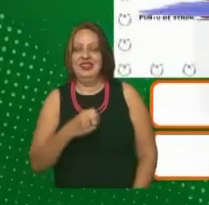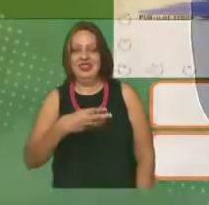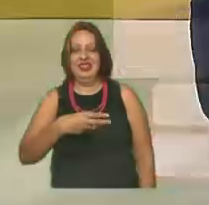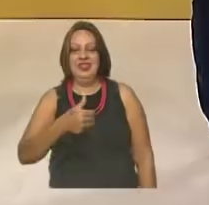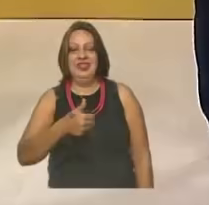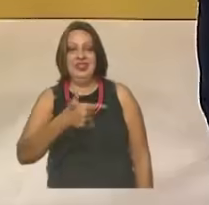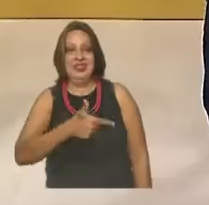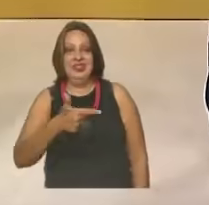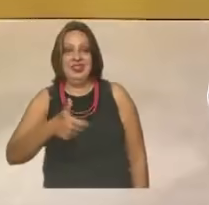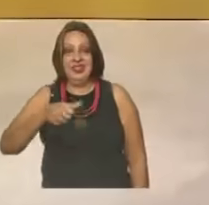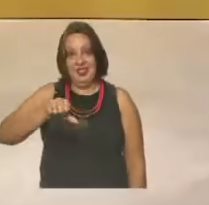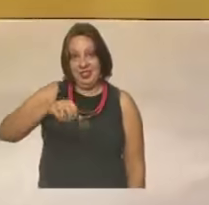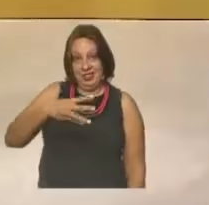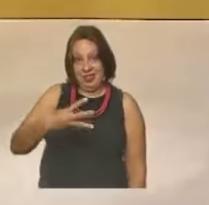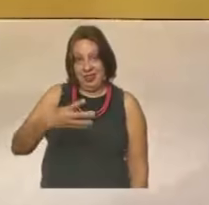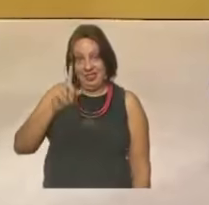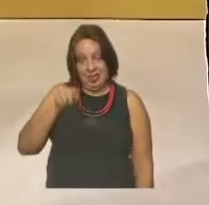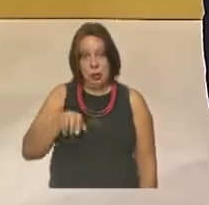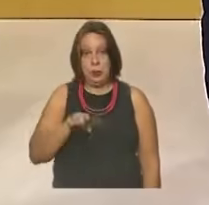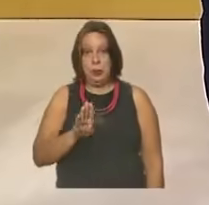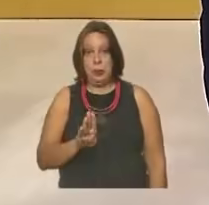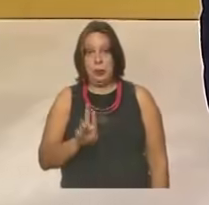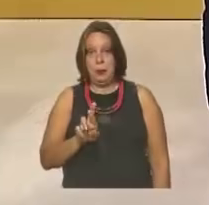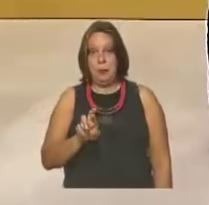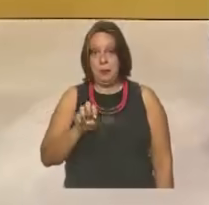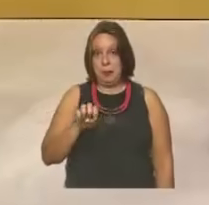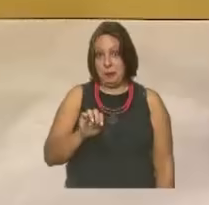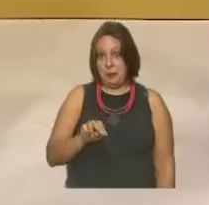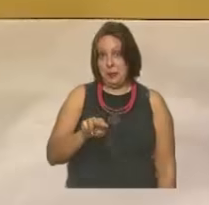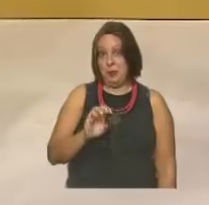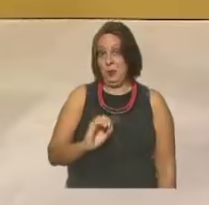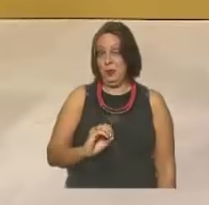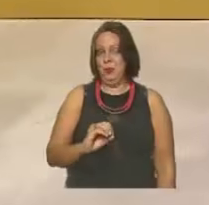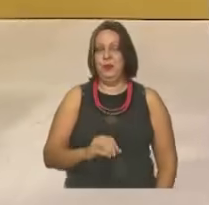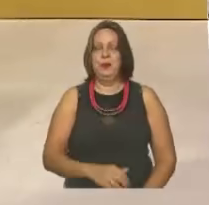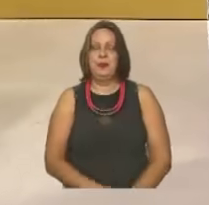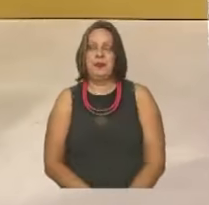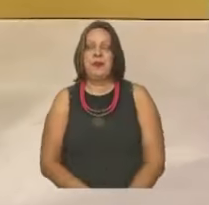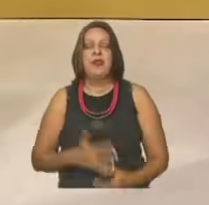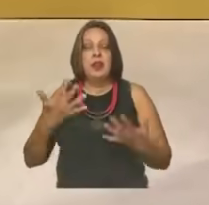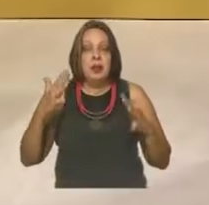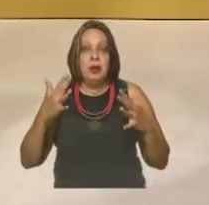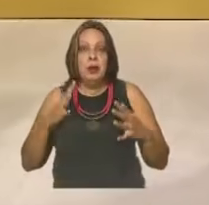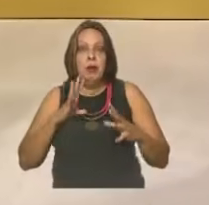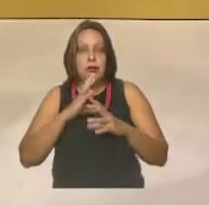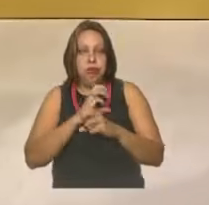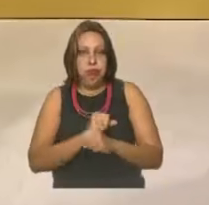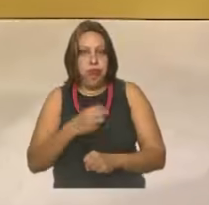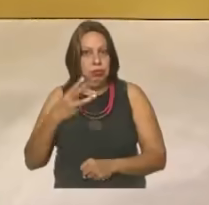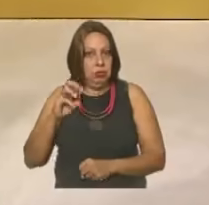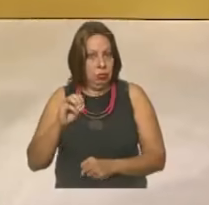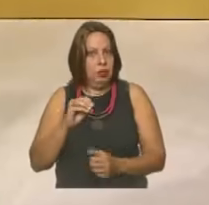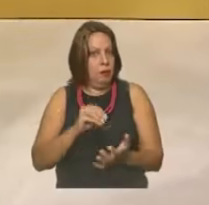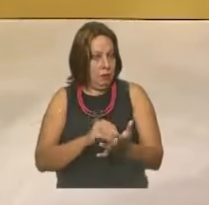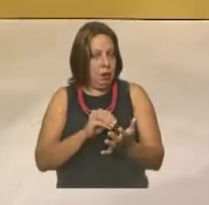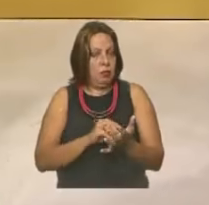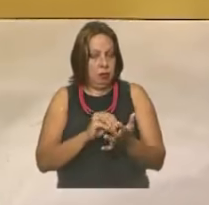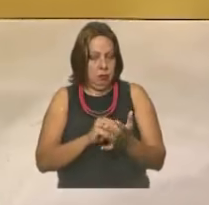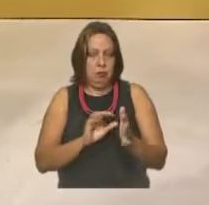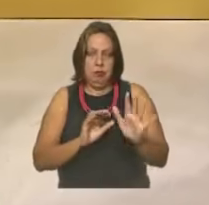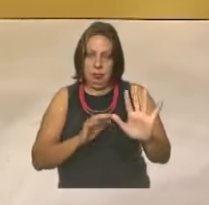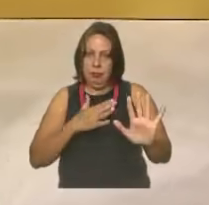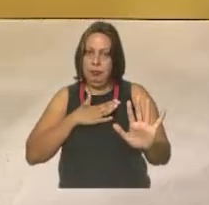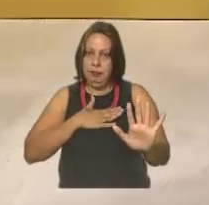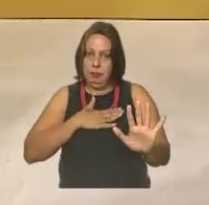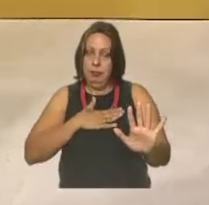312294, Breno, pode ir comemorando! Bom demais, parabéns a todos os contemplados até aqui, tem mais, daqui a pouco tem muito mais